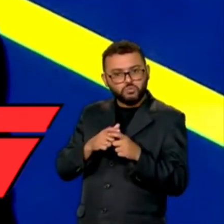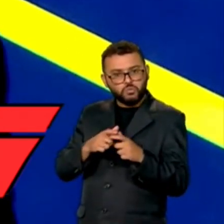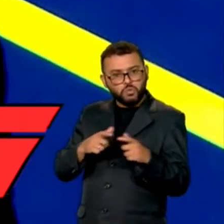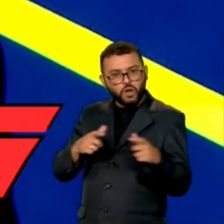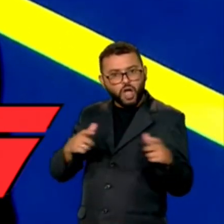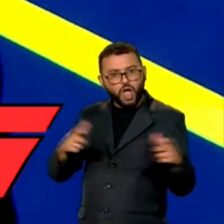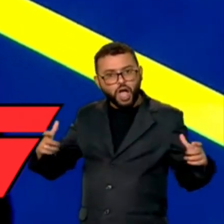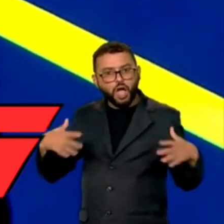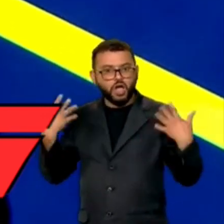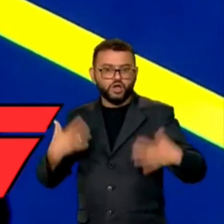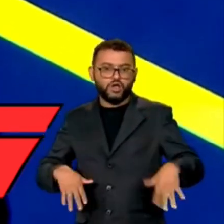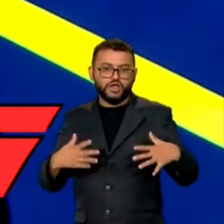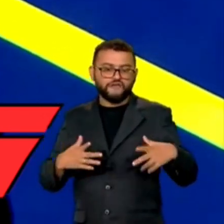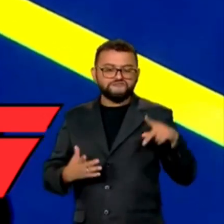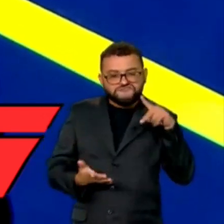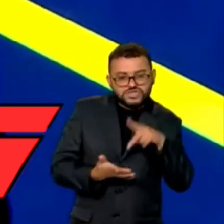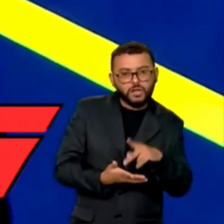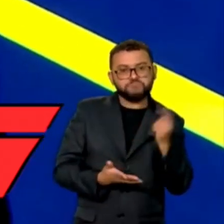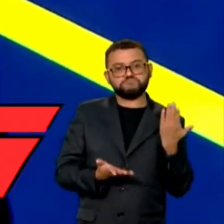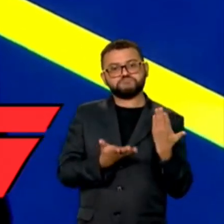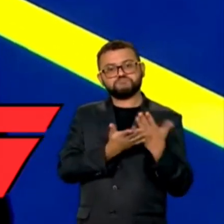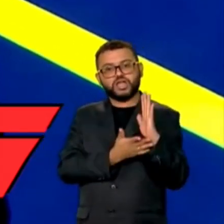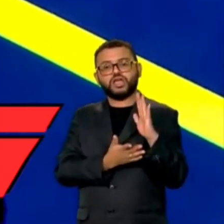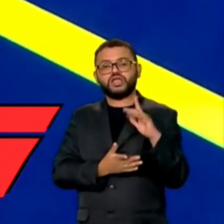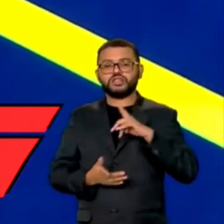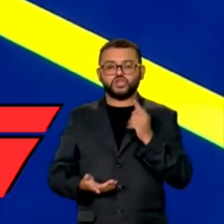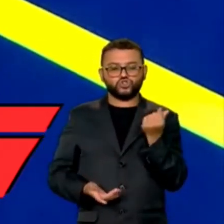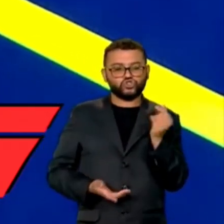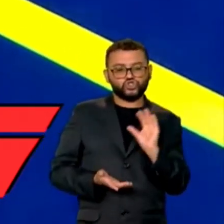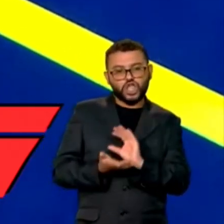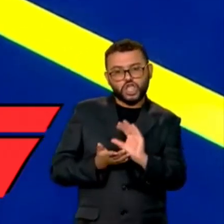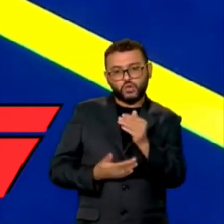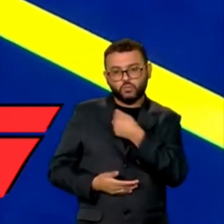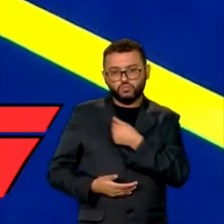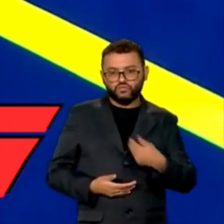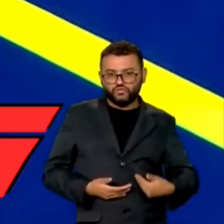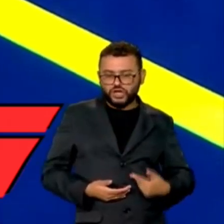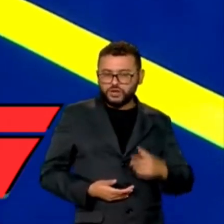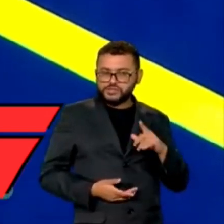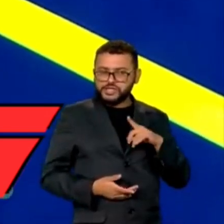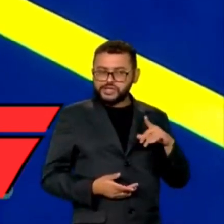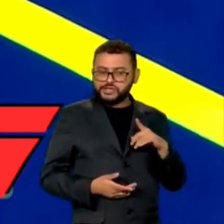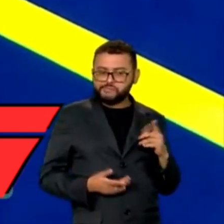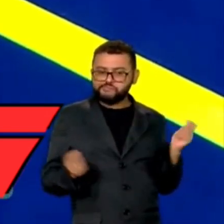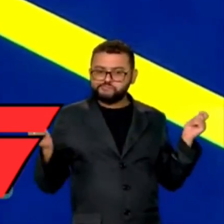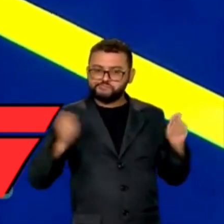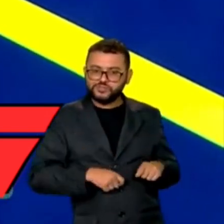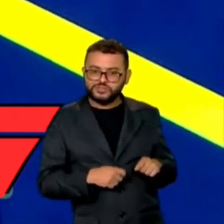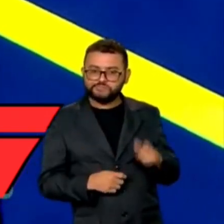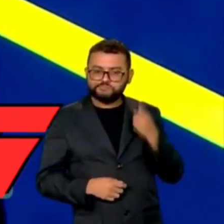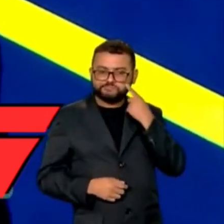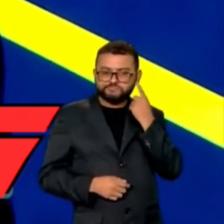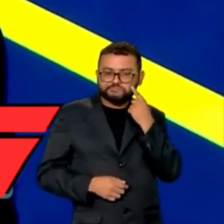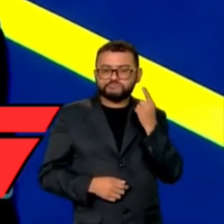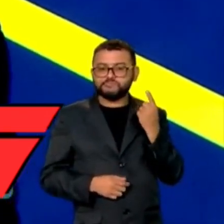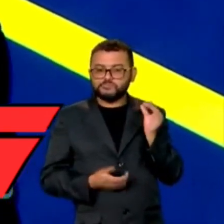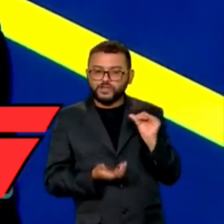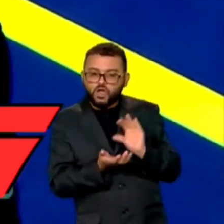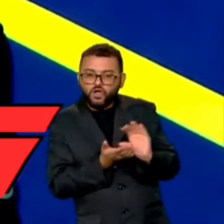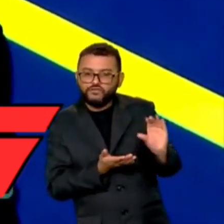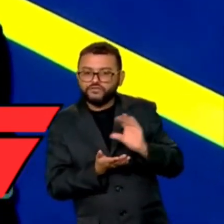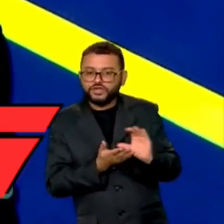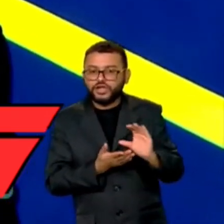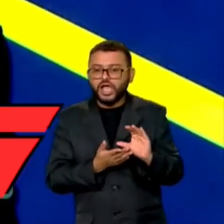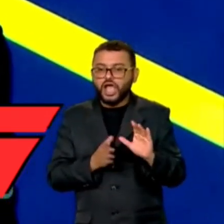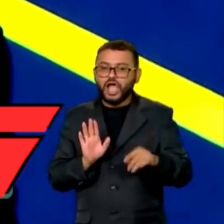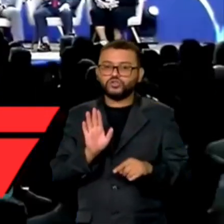ele é factível, porque tem um investimento público que se equipara aos investimentos